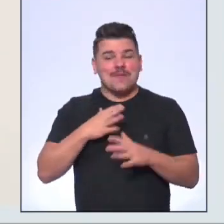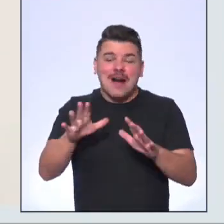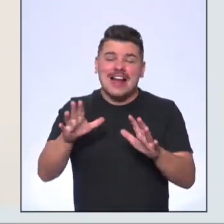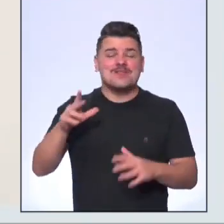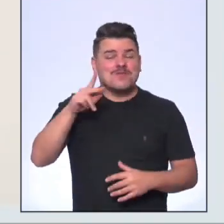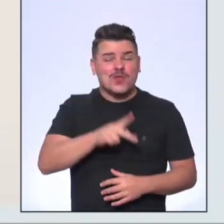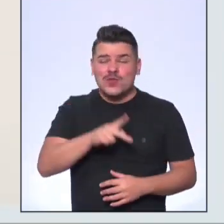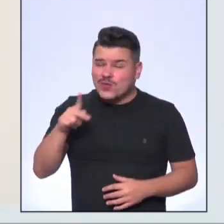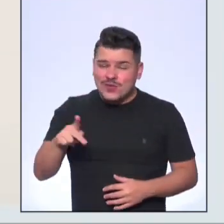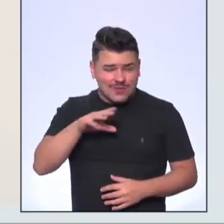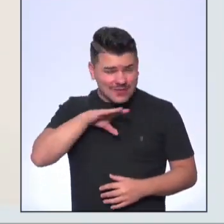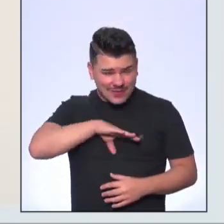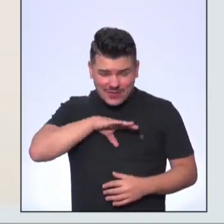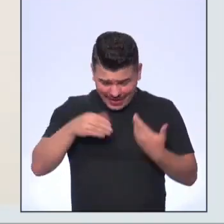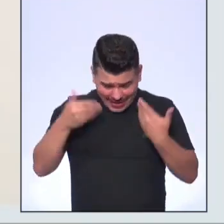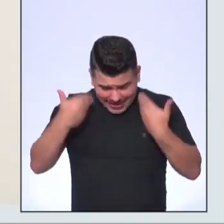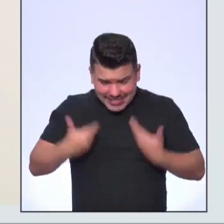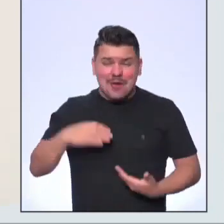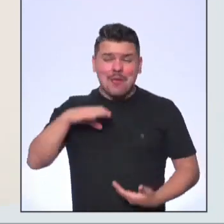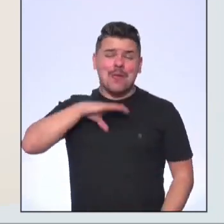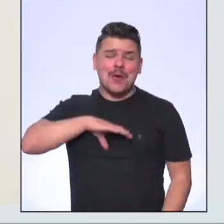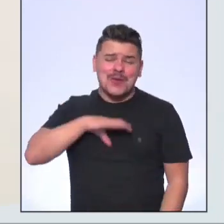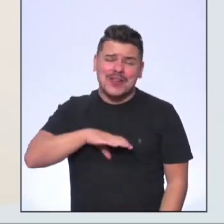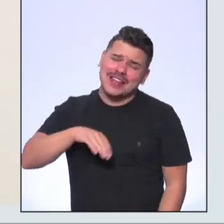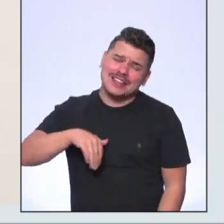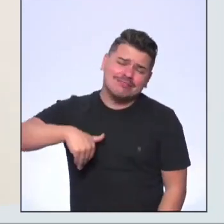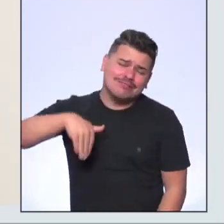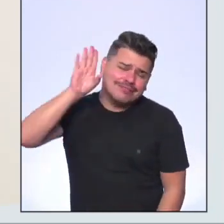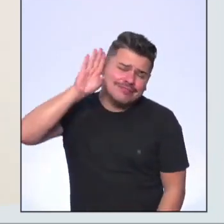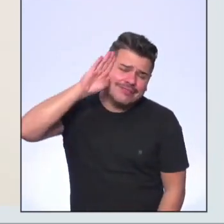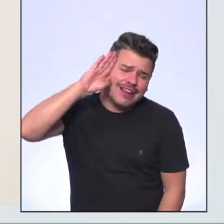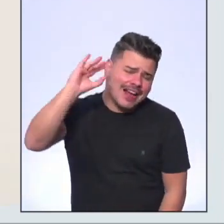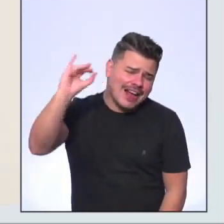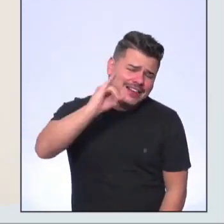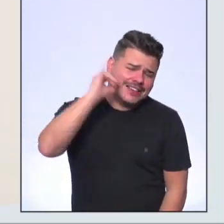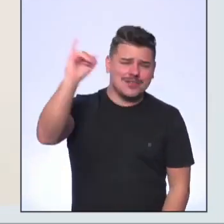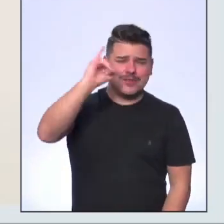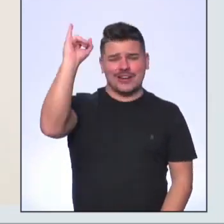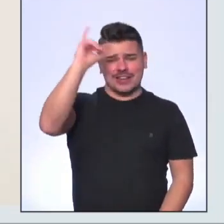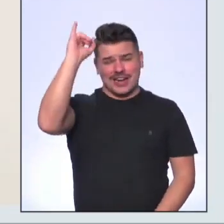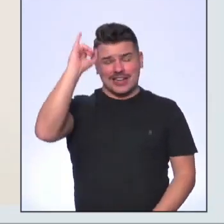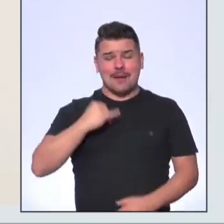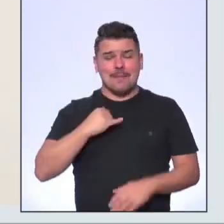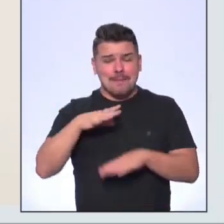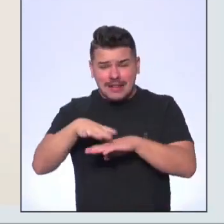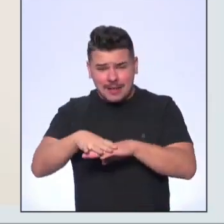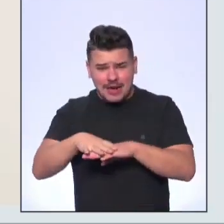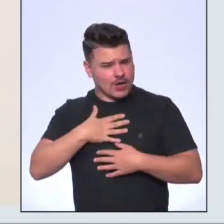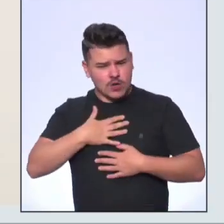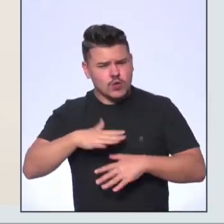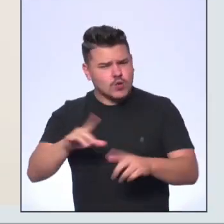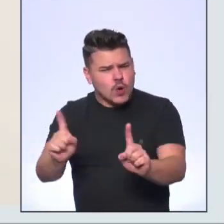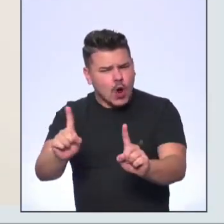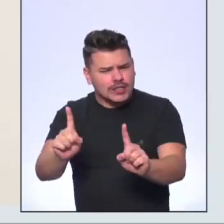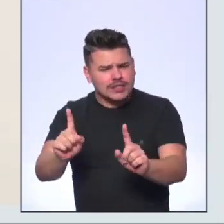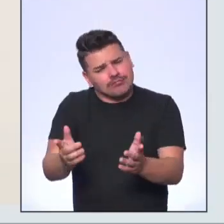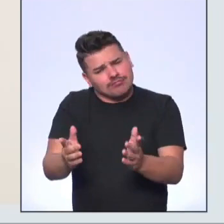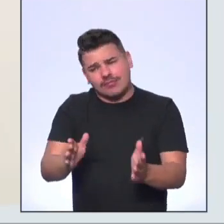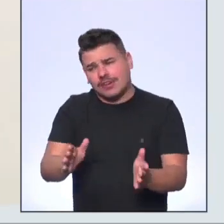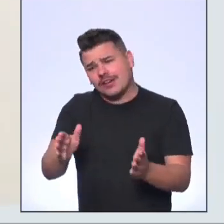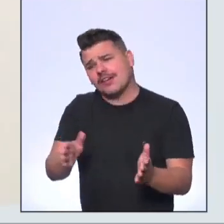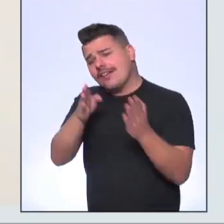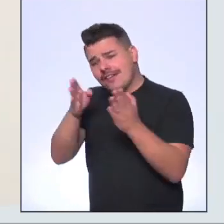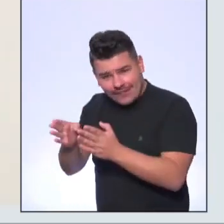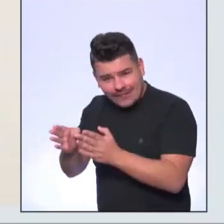de todas, tá? Por exemplo, ó, se você não gosta de matemática, como eu, vai fazer letras, né? Pelo